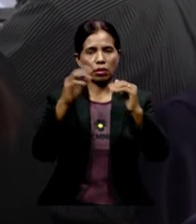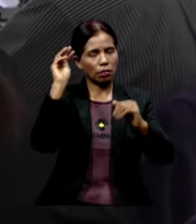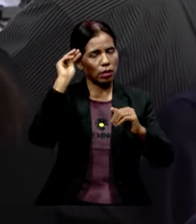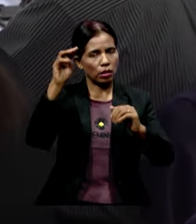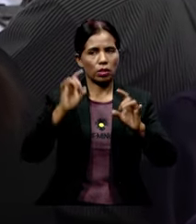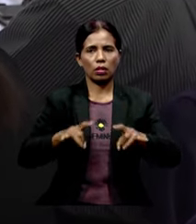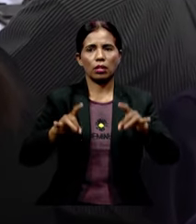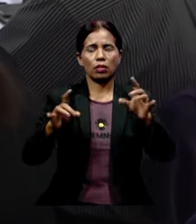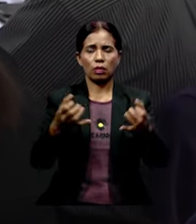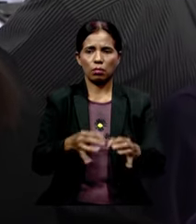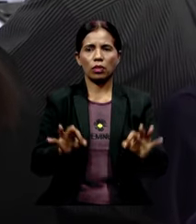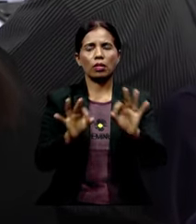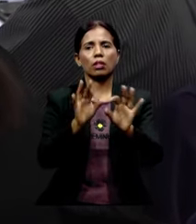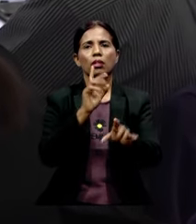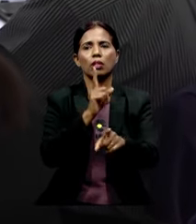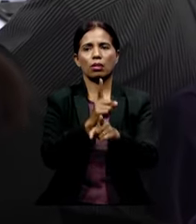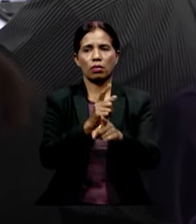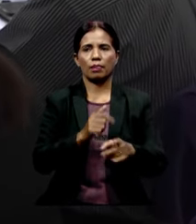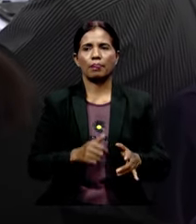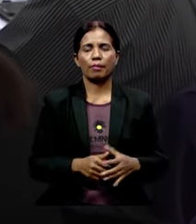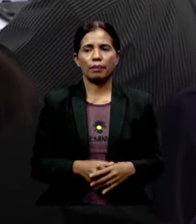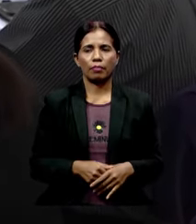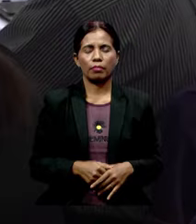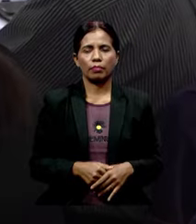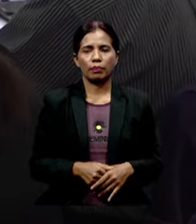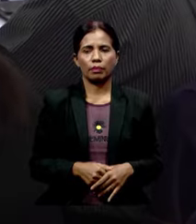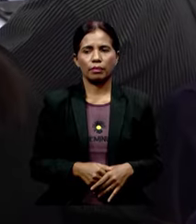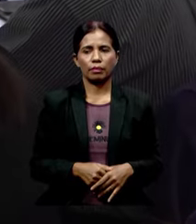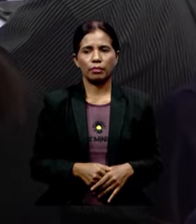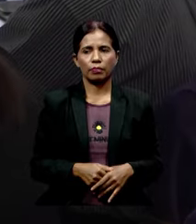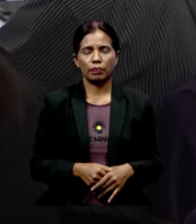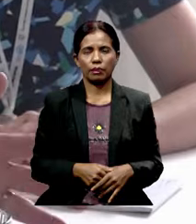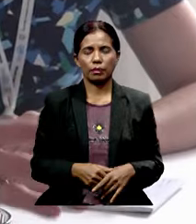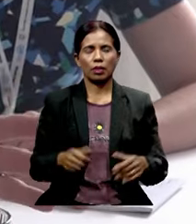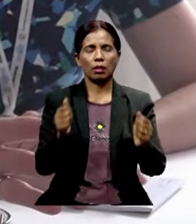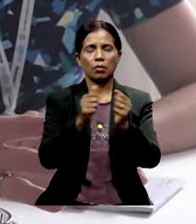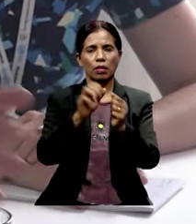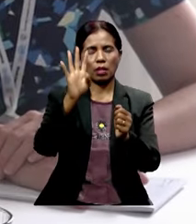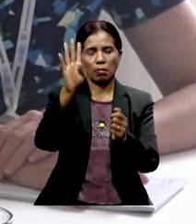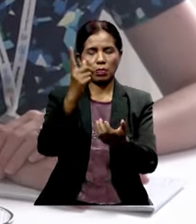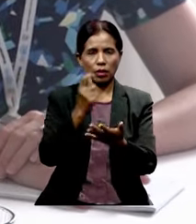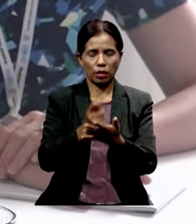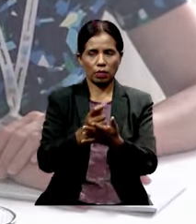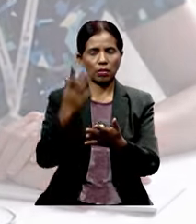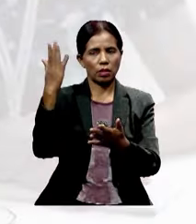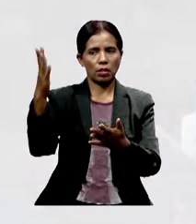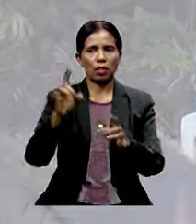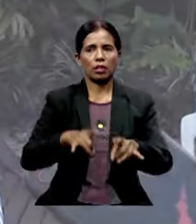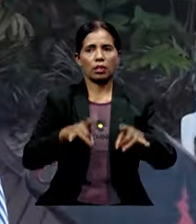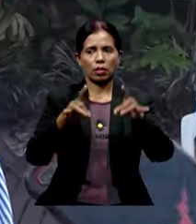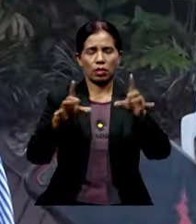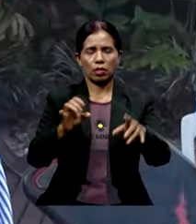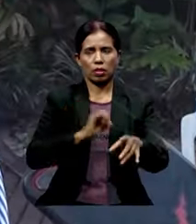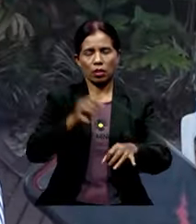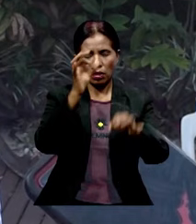ne, importante teves. Nede hier liwana riuhat i Australia, husu Timor-Leste, e nia atfier